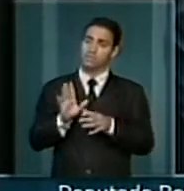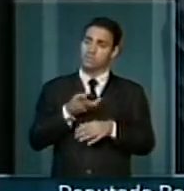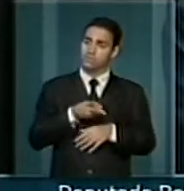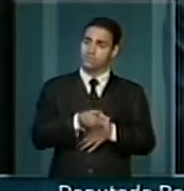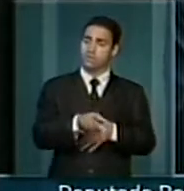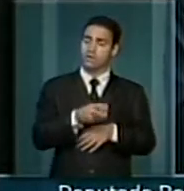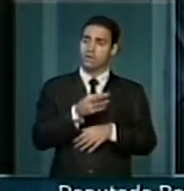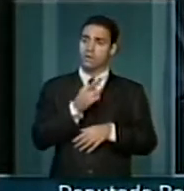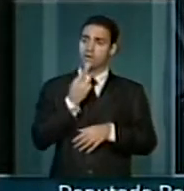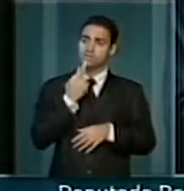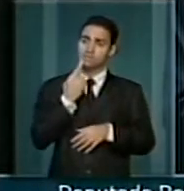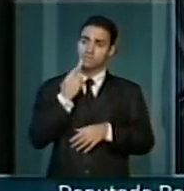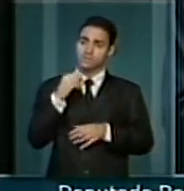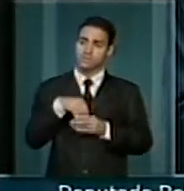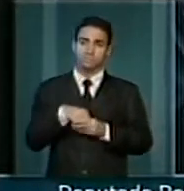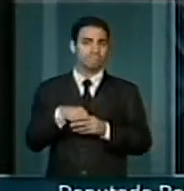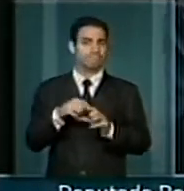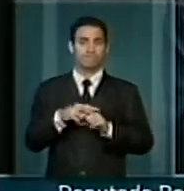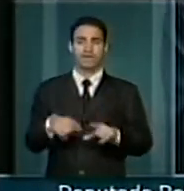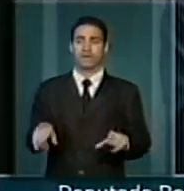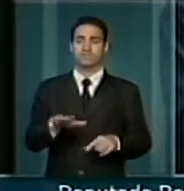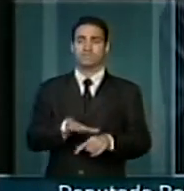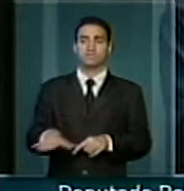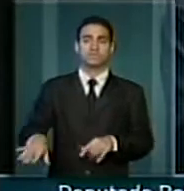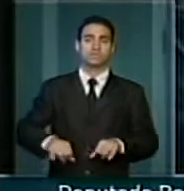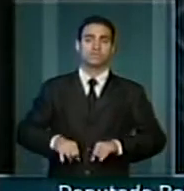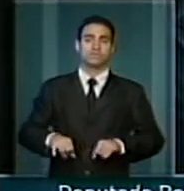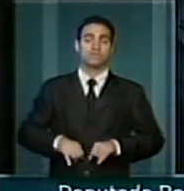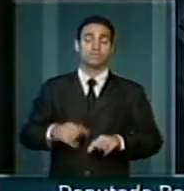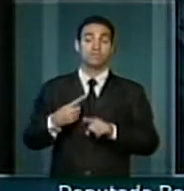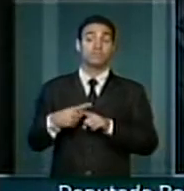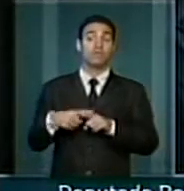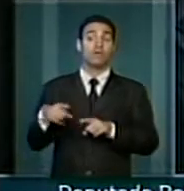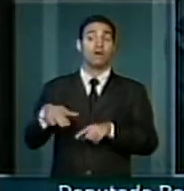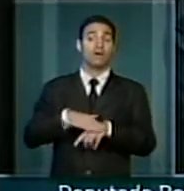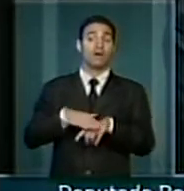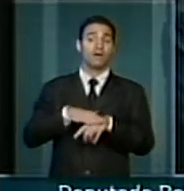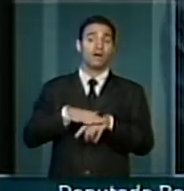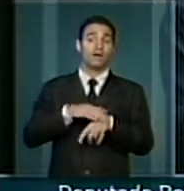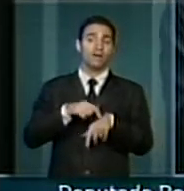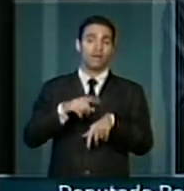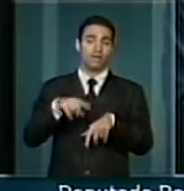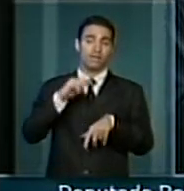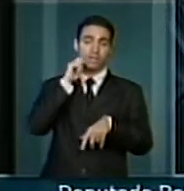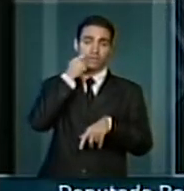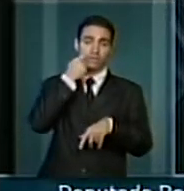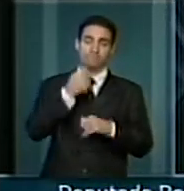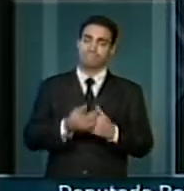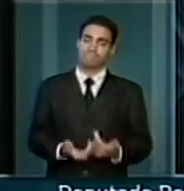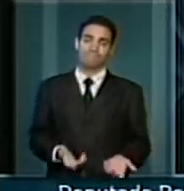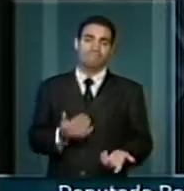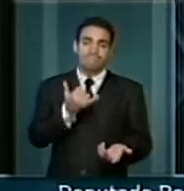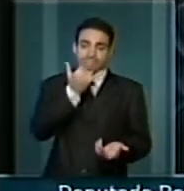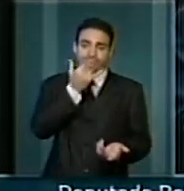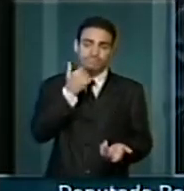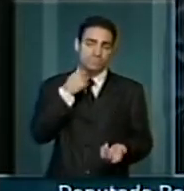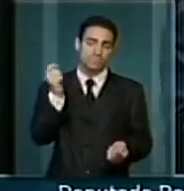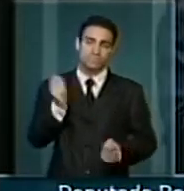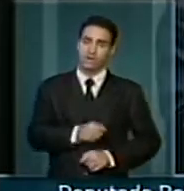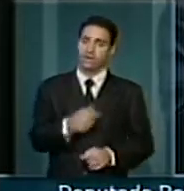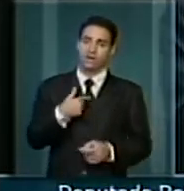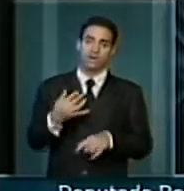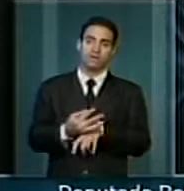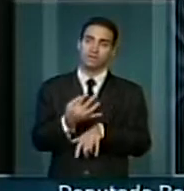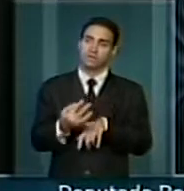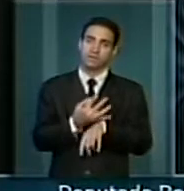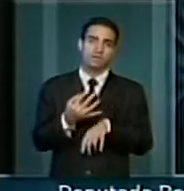foi imposto constrangimento e dor apenas por ter a pele de cor negra. Não dá mais, senhor presidente, para